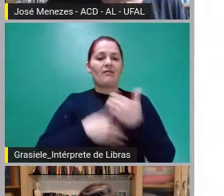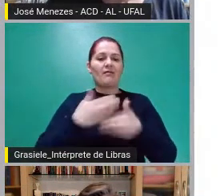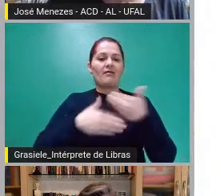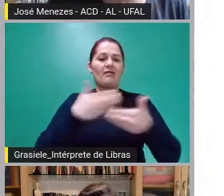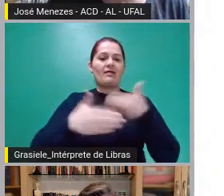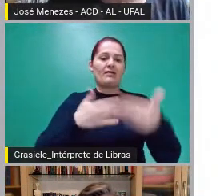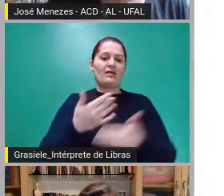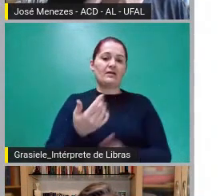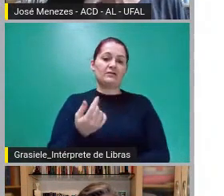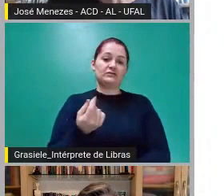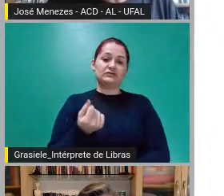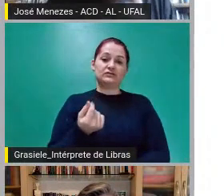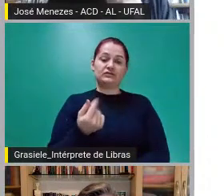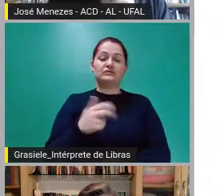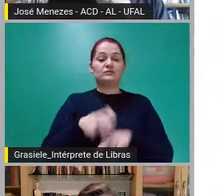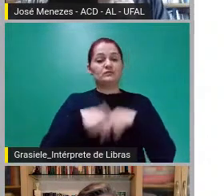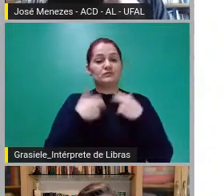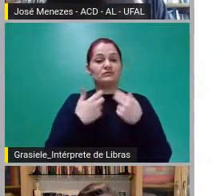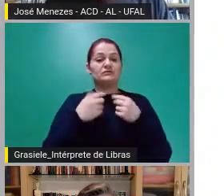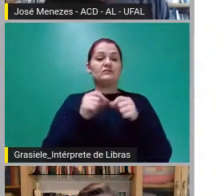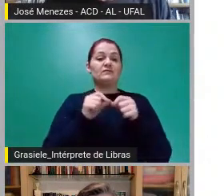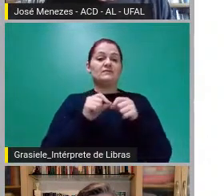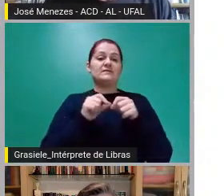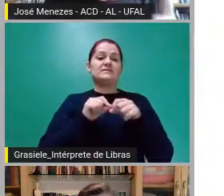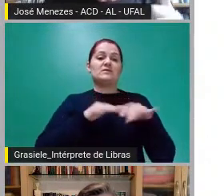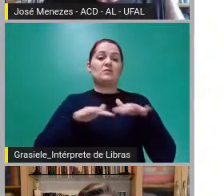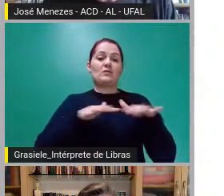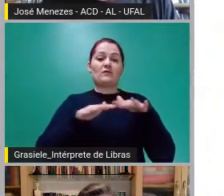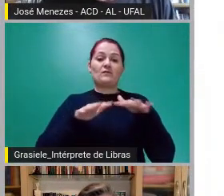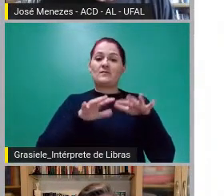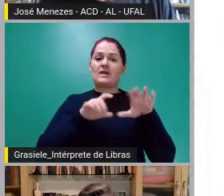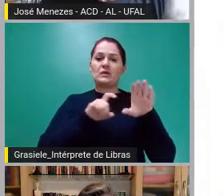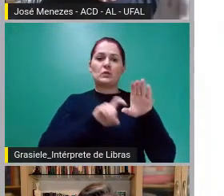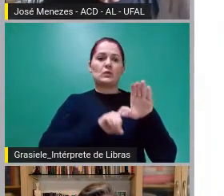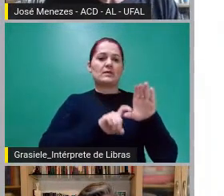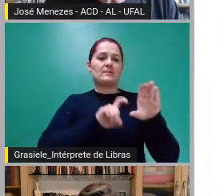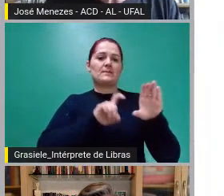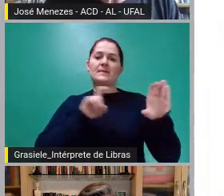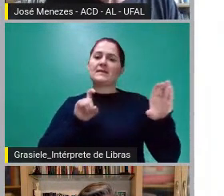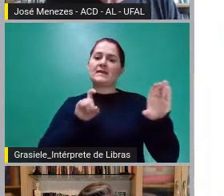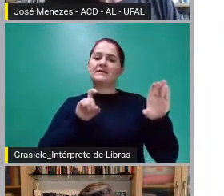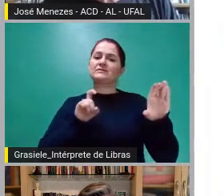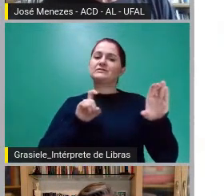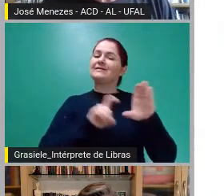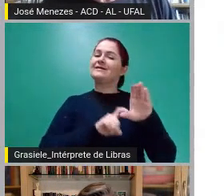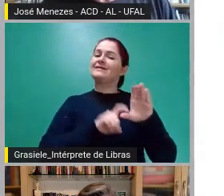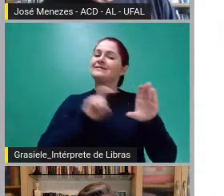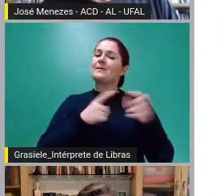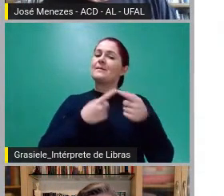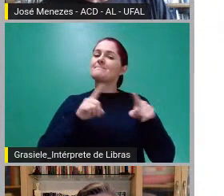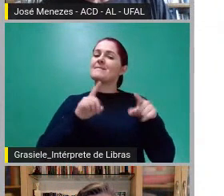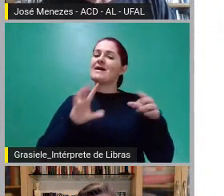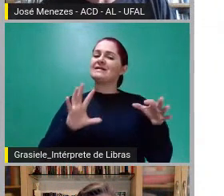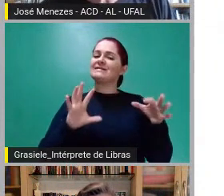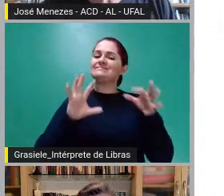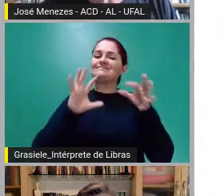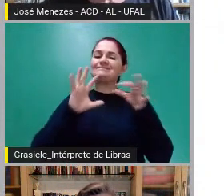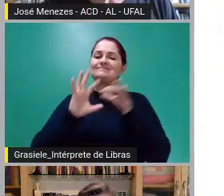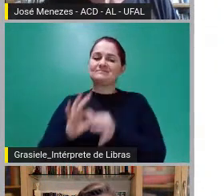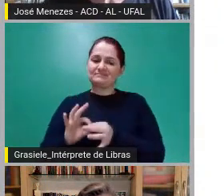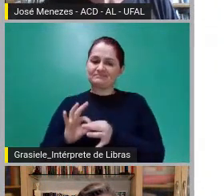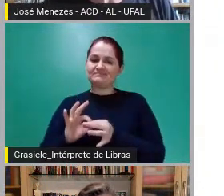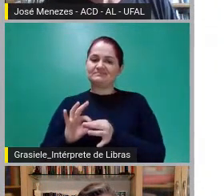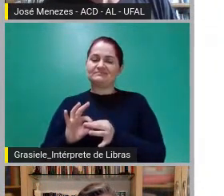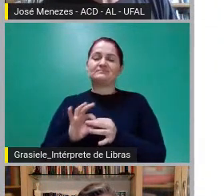desenvolvimento independente e associado. Veja bem, nós estamos falando aqui do que propôs Fernando Henrique